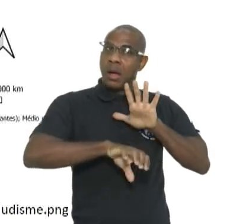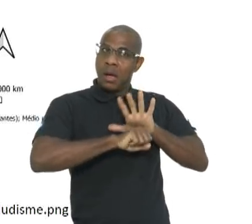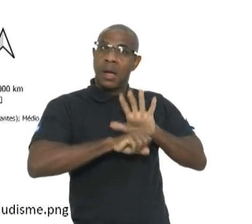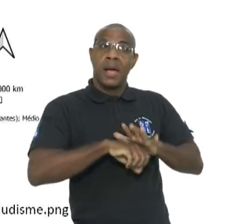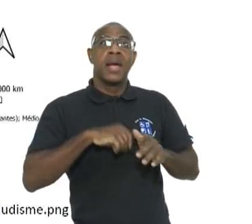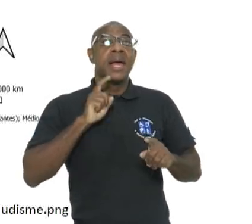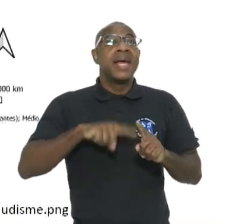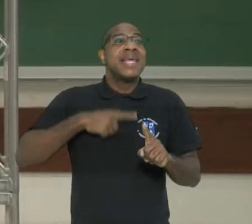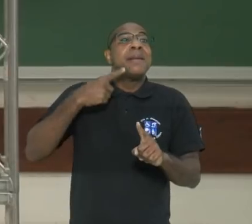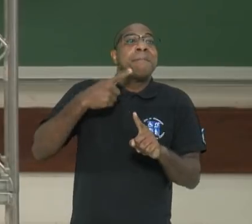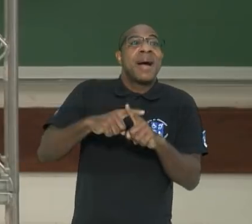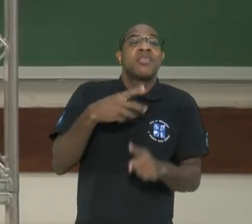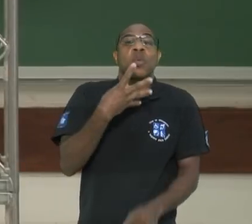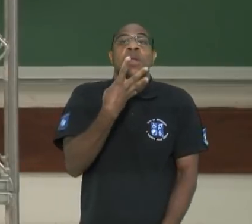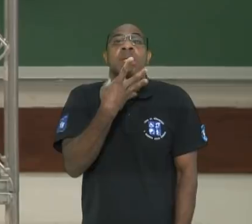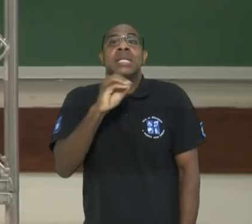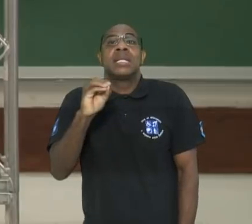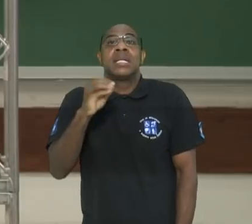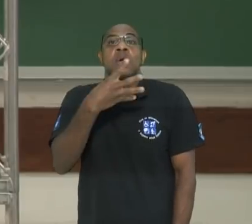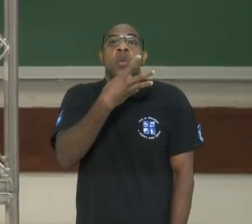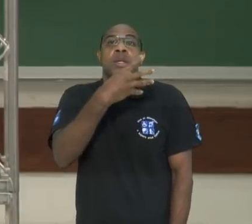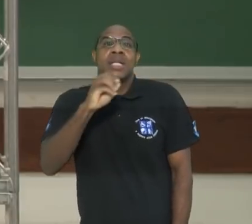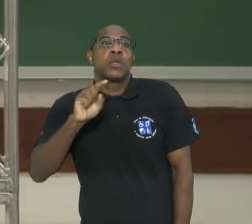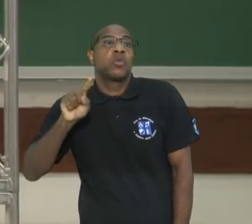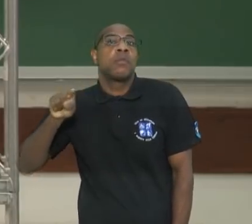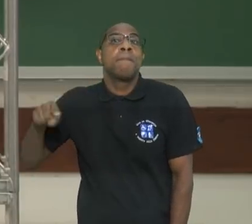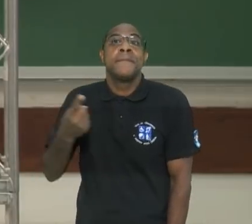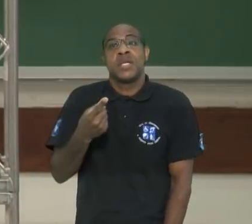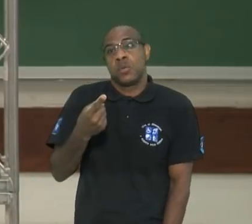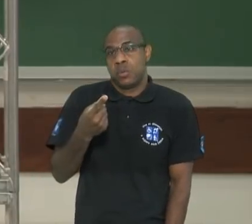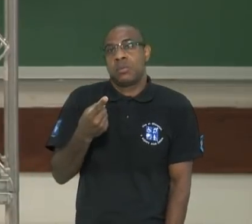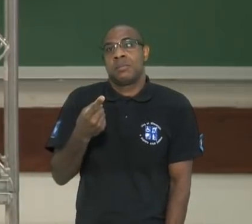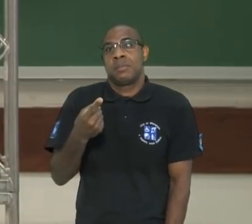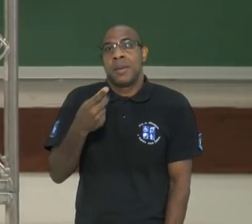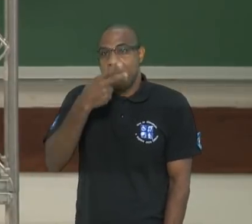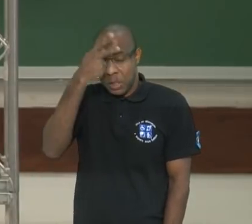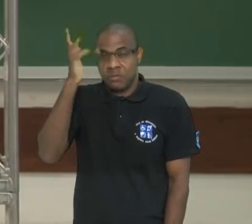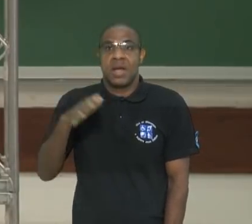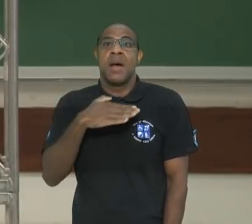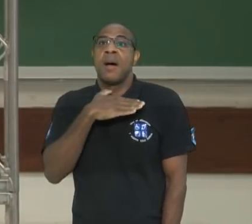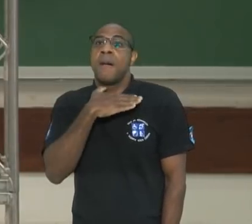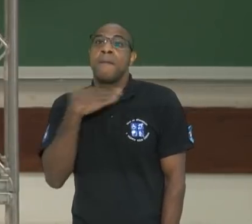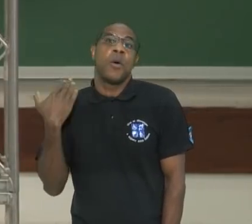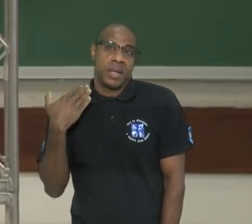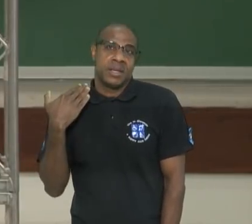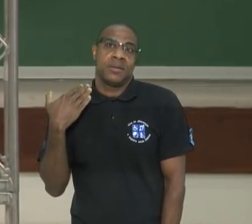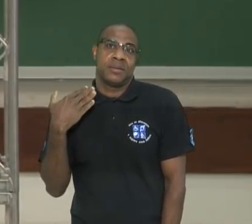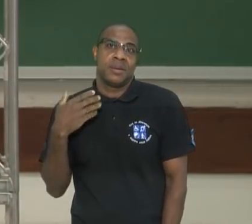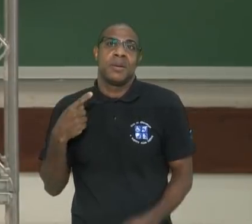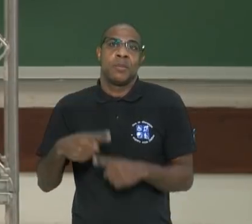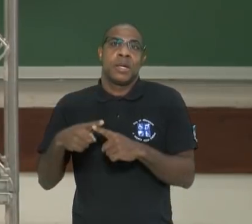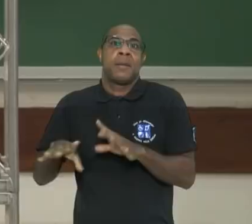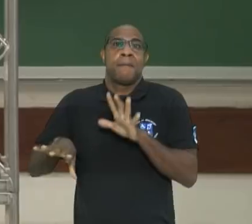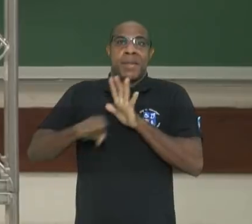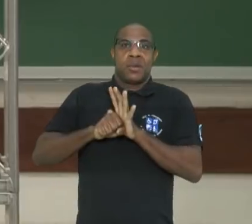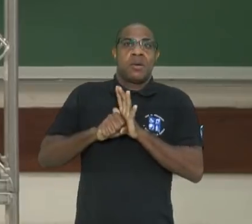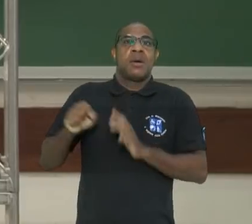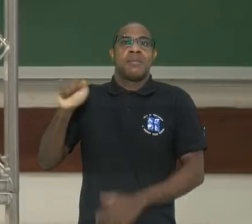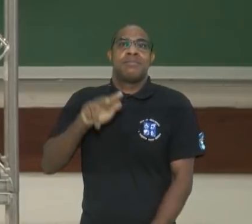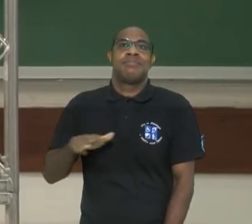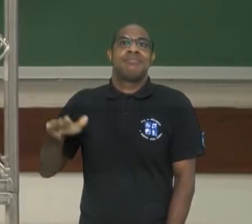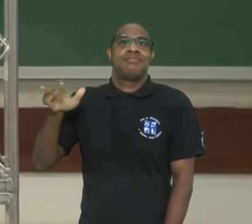400 mil mortes de malária por ano no mundo, pessoal. Então, é uma doença que tem que